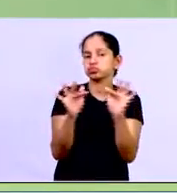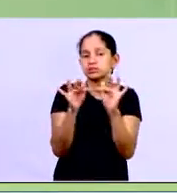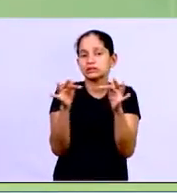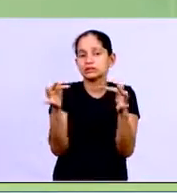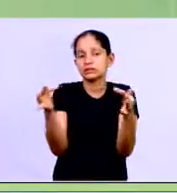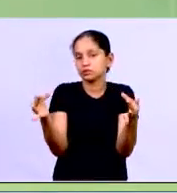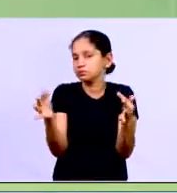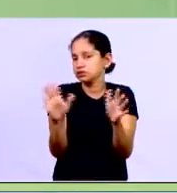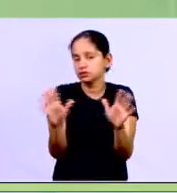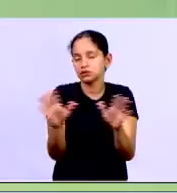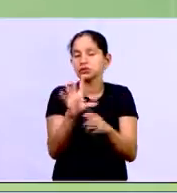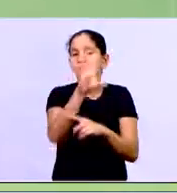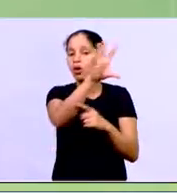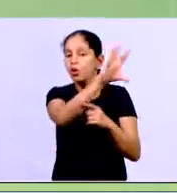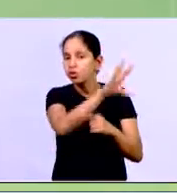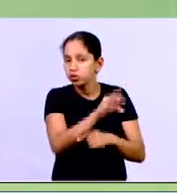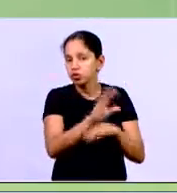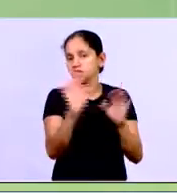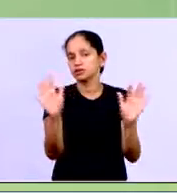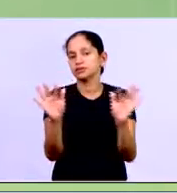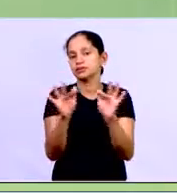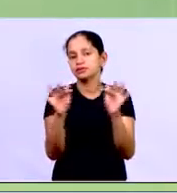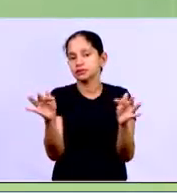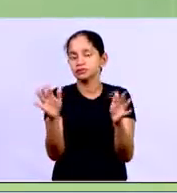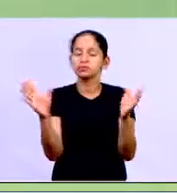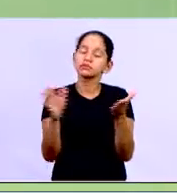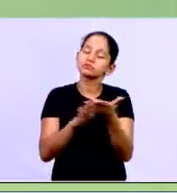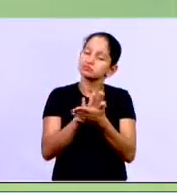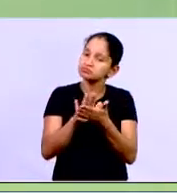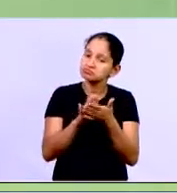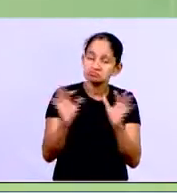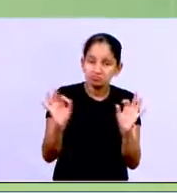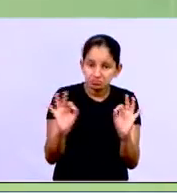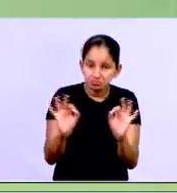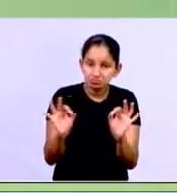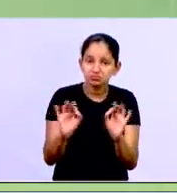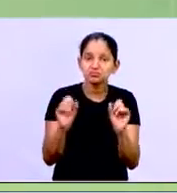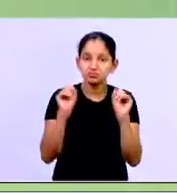essas informações. Foi o que nós fizemos aqui na nossa segunda linha.